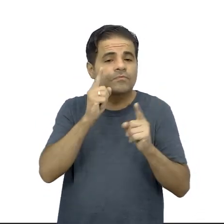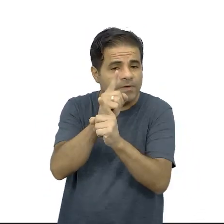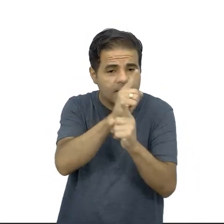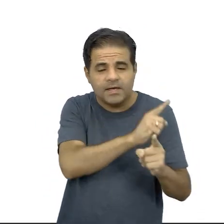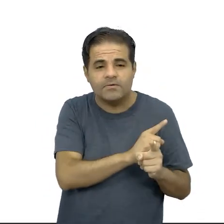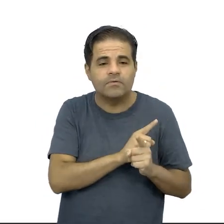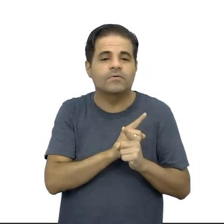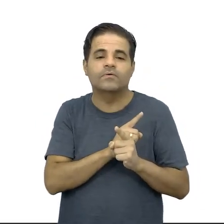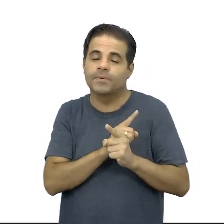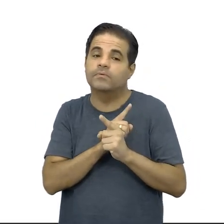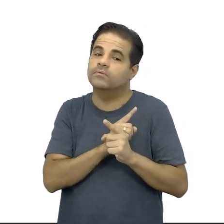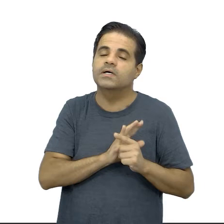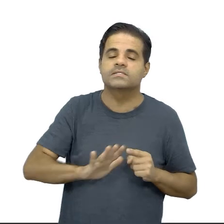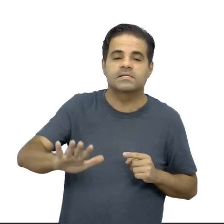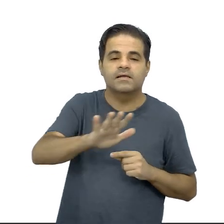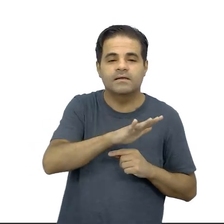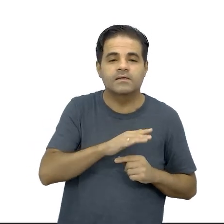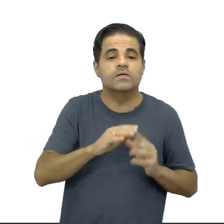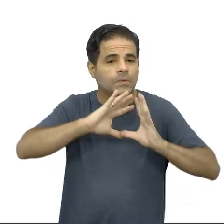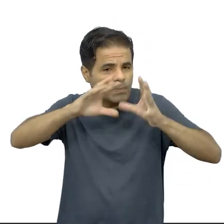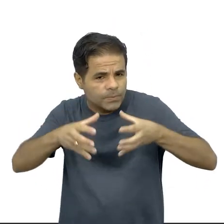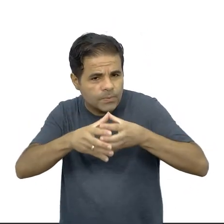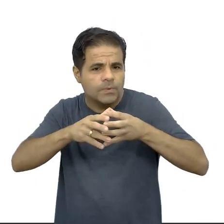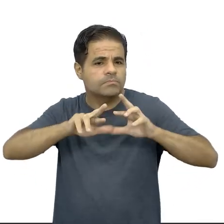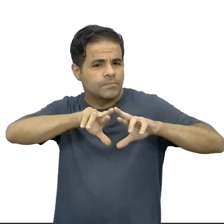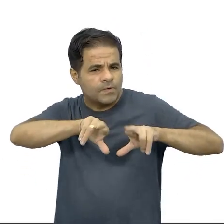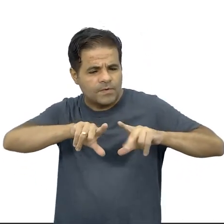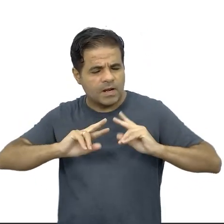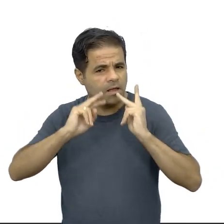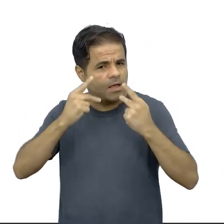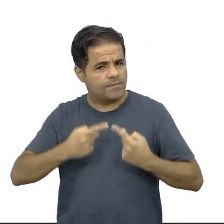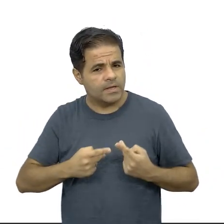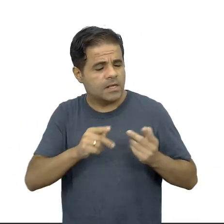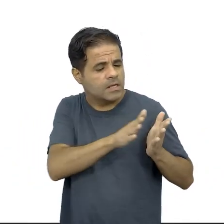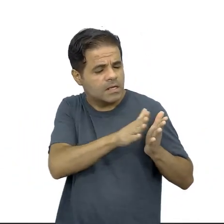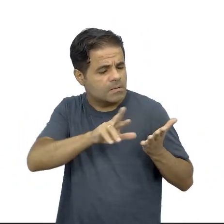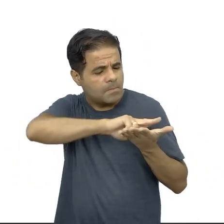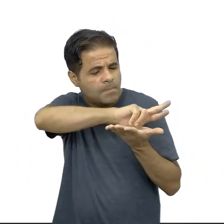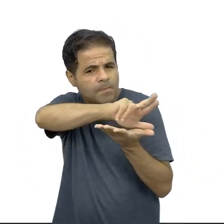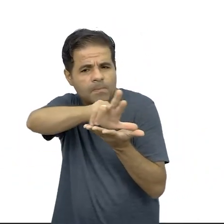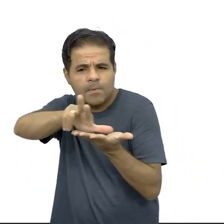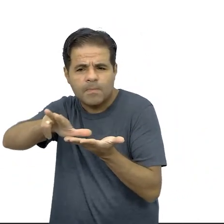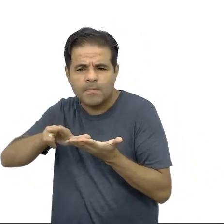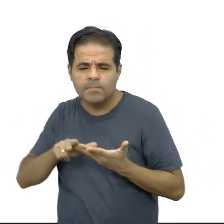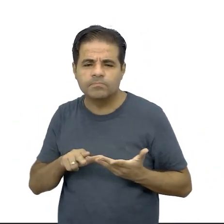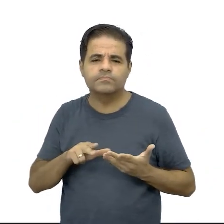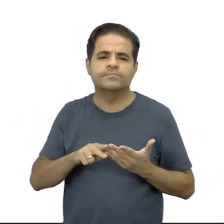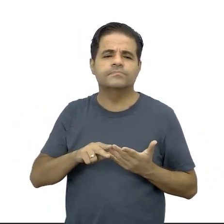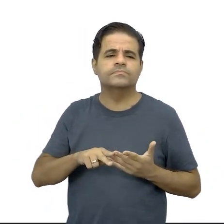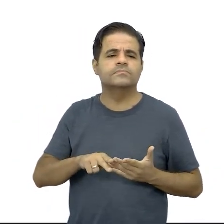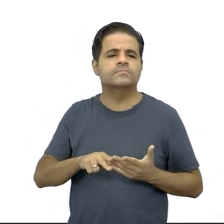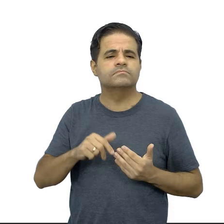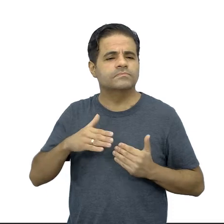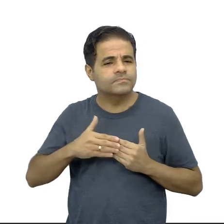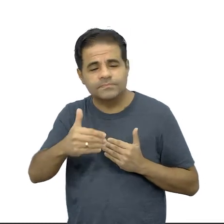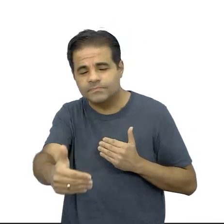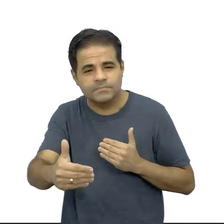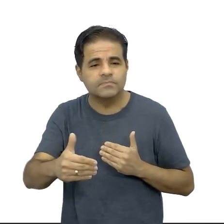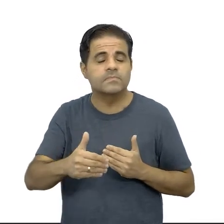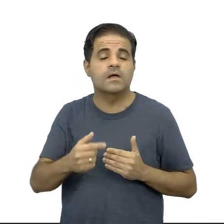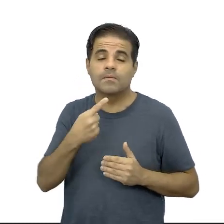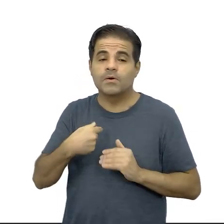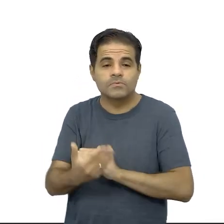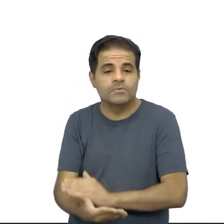e comparar os grandes grupos de seres vivos a partir de características distintivas. E aí, para